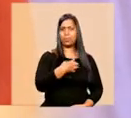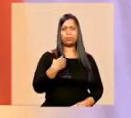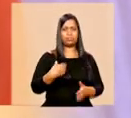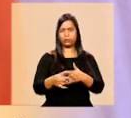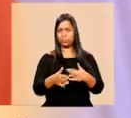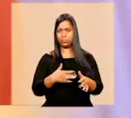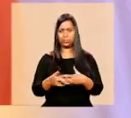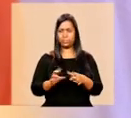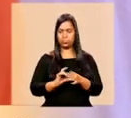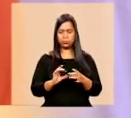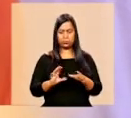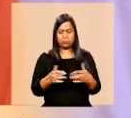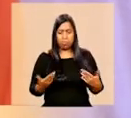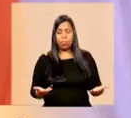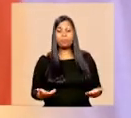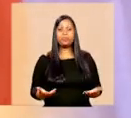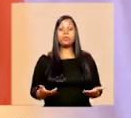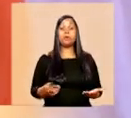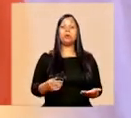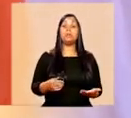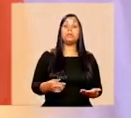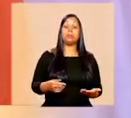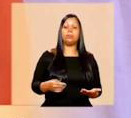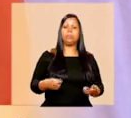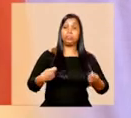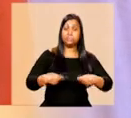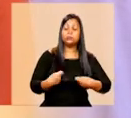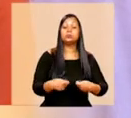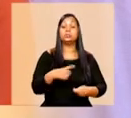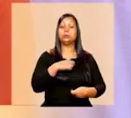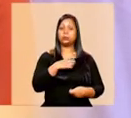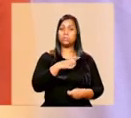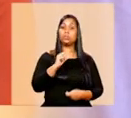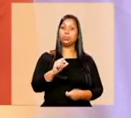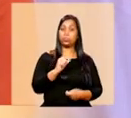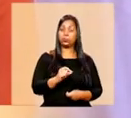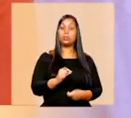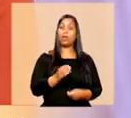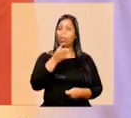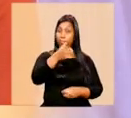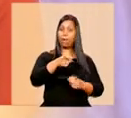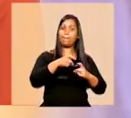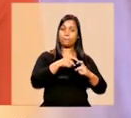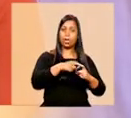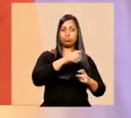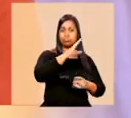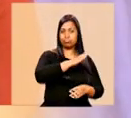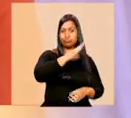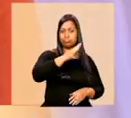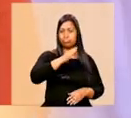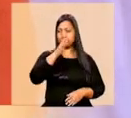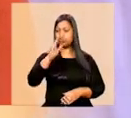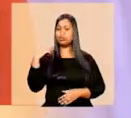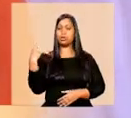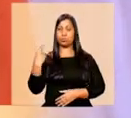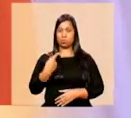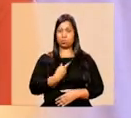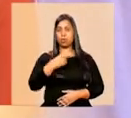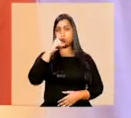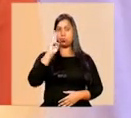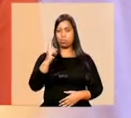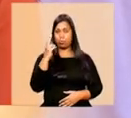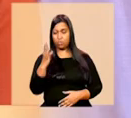que sejam esses órgãos, né, exige-se que tenham um acompanhamento, um segmento. No nosso